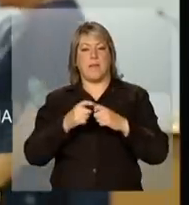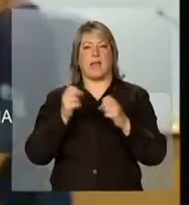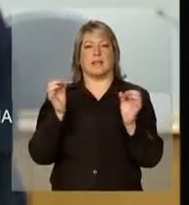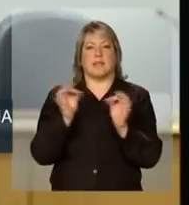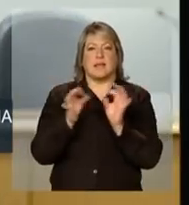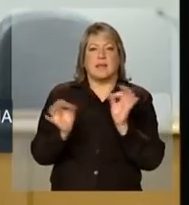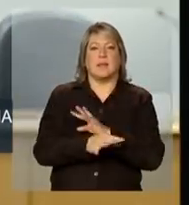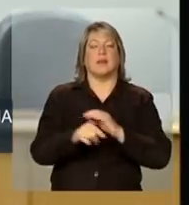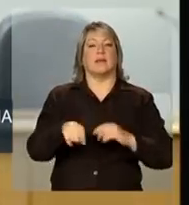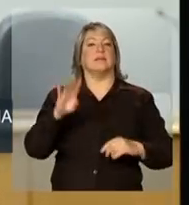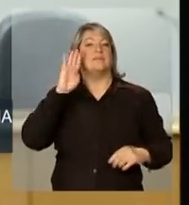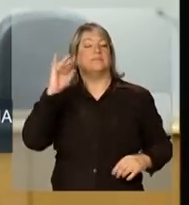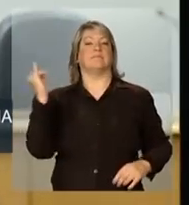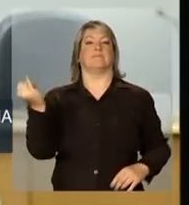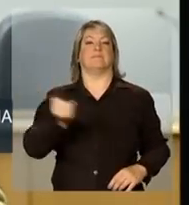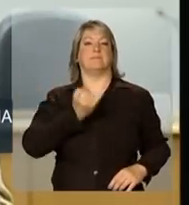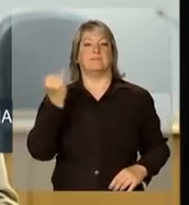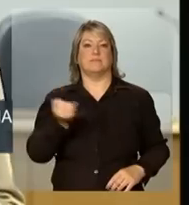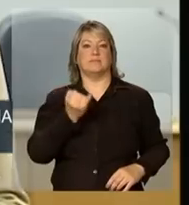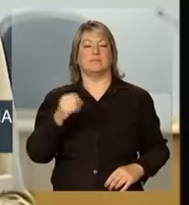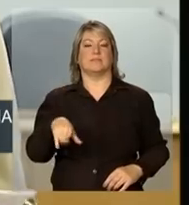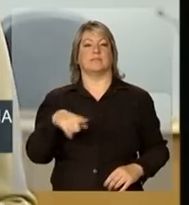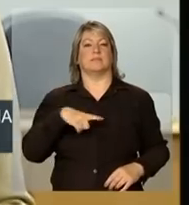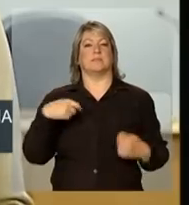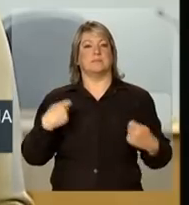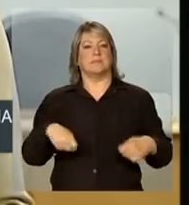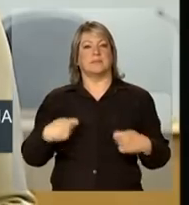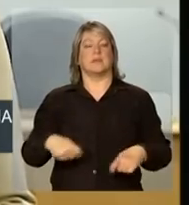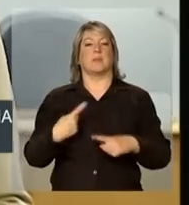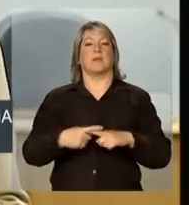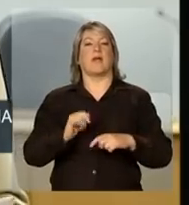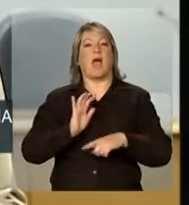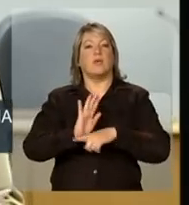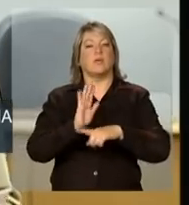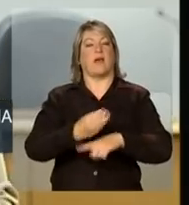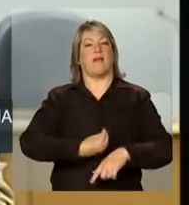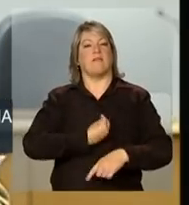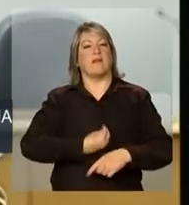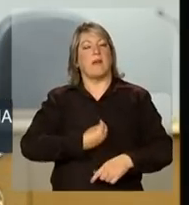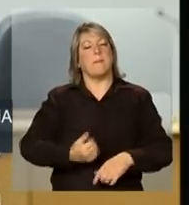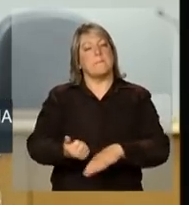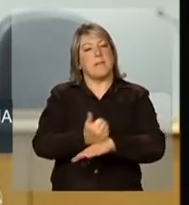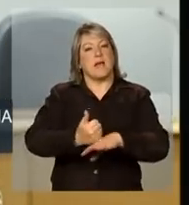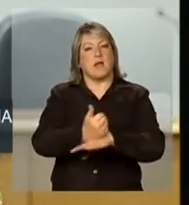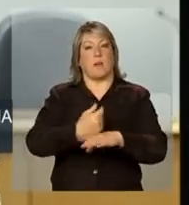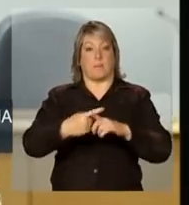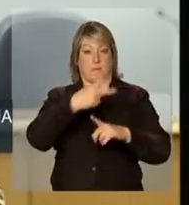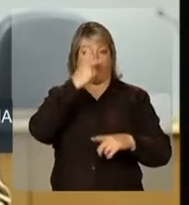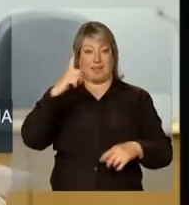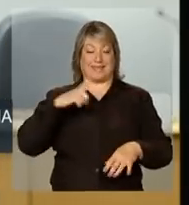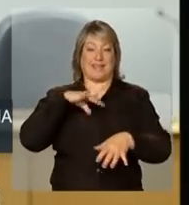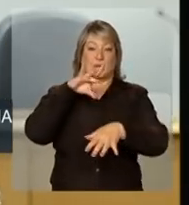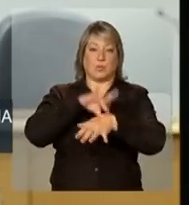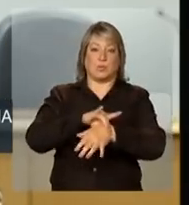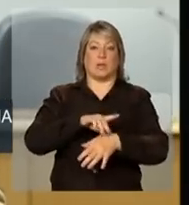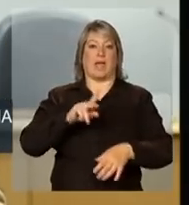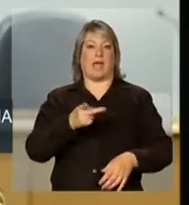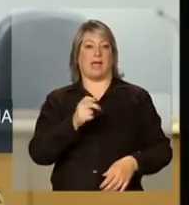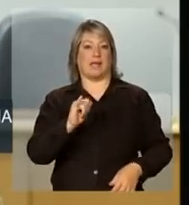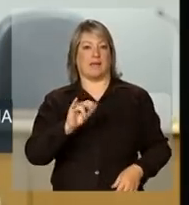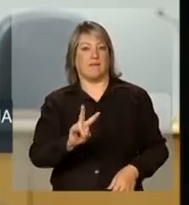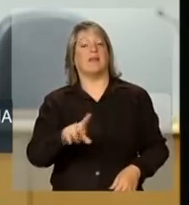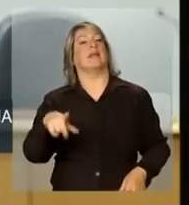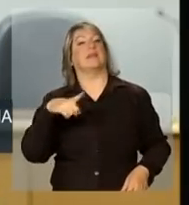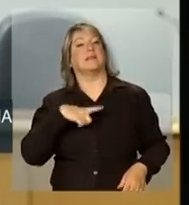os grandes responsáveis pelo aumento da qualidade de vida do portador do vírus HIV atento a isso o